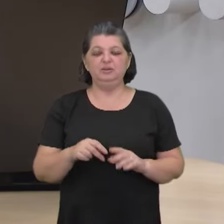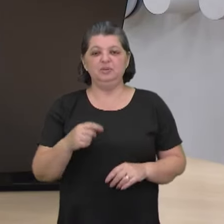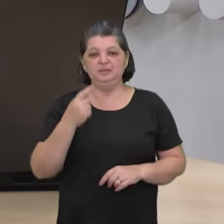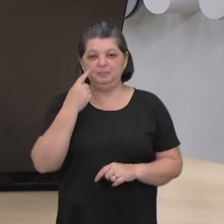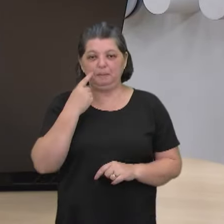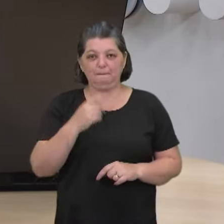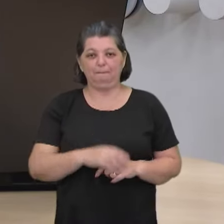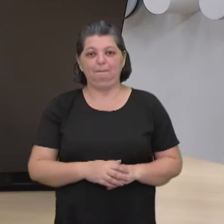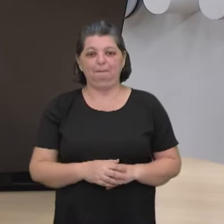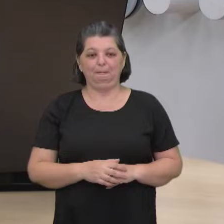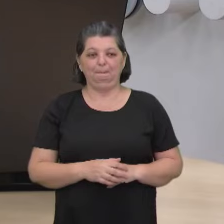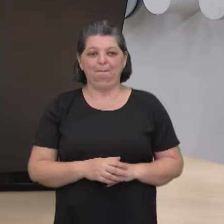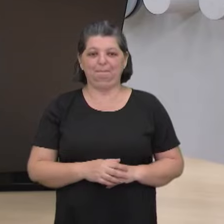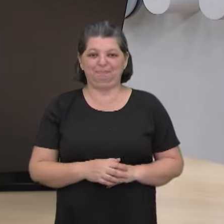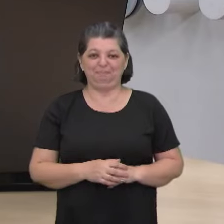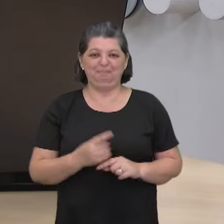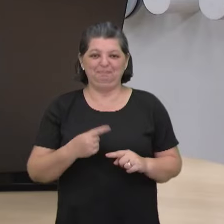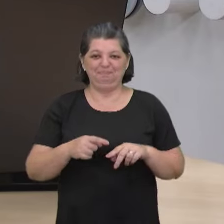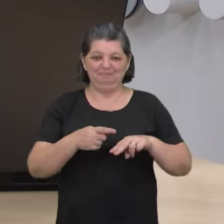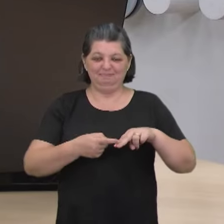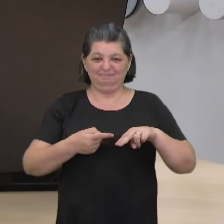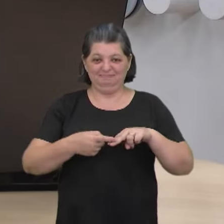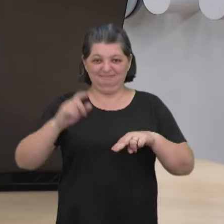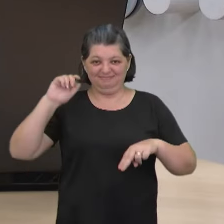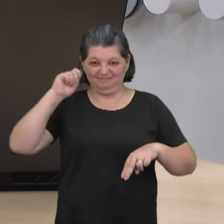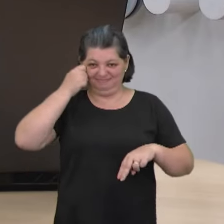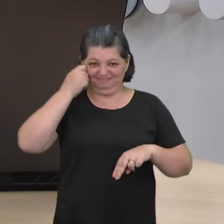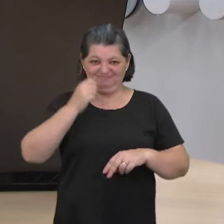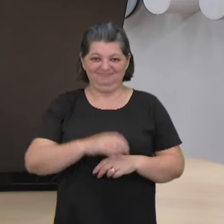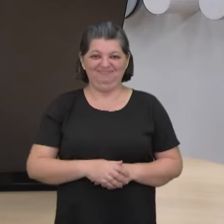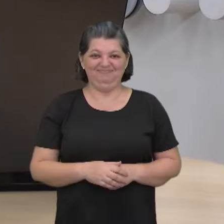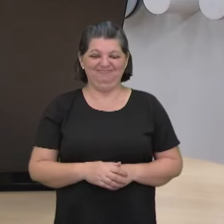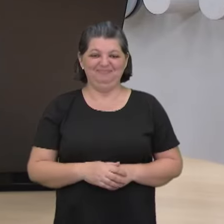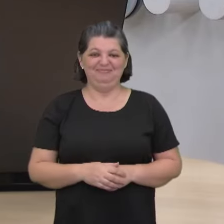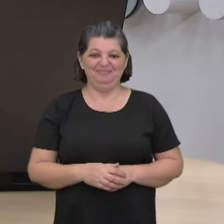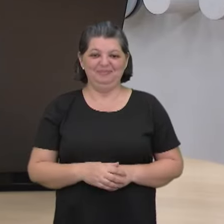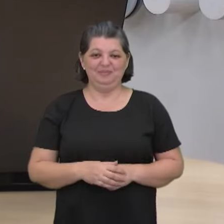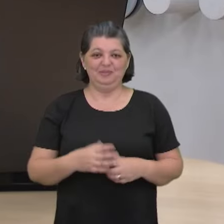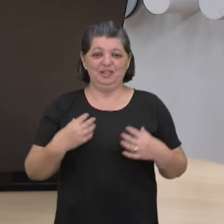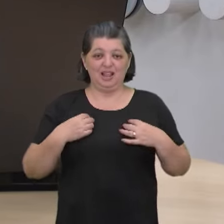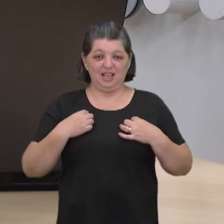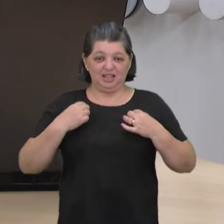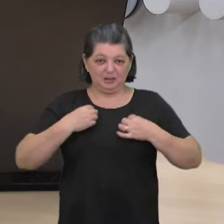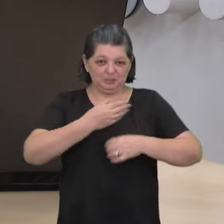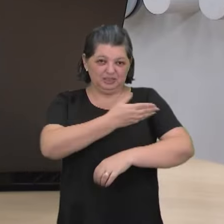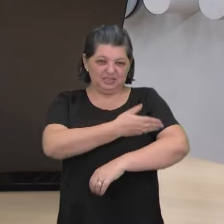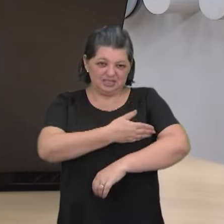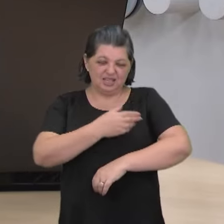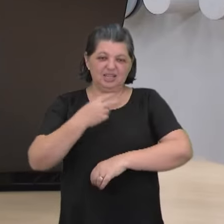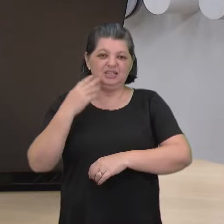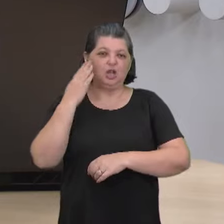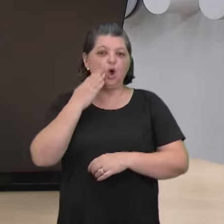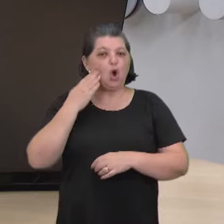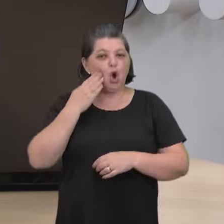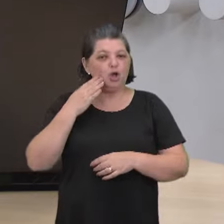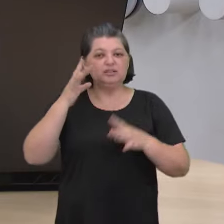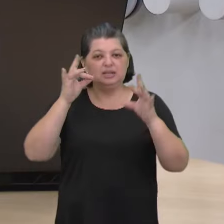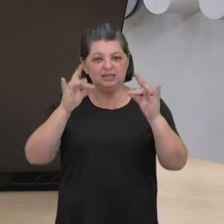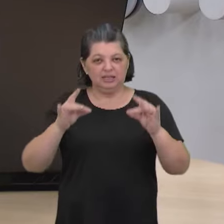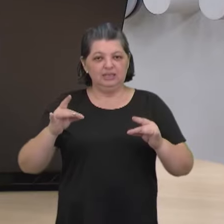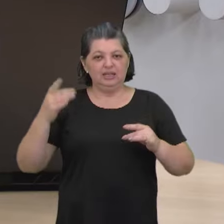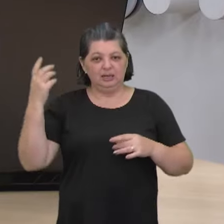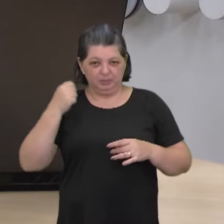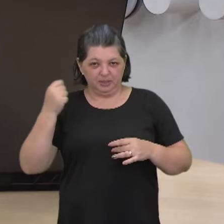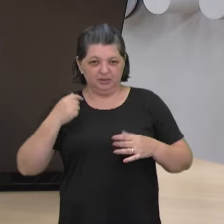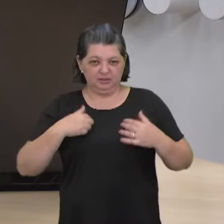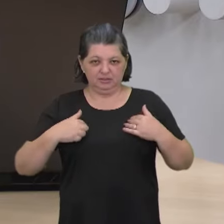estou vestindo uma calça preta, uma camiseta cor-de-rosa com alguns detalhes em branco